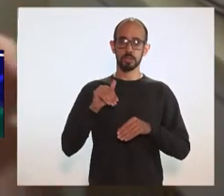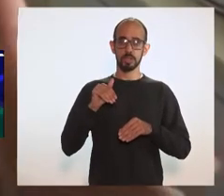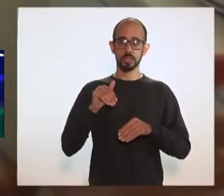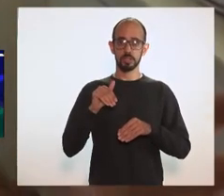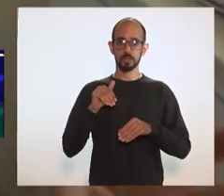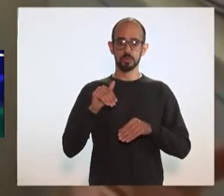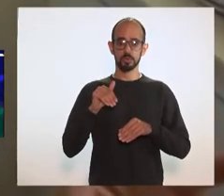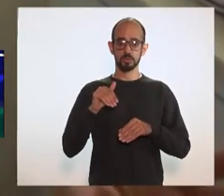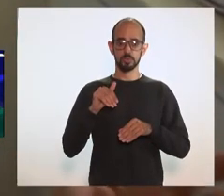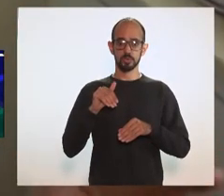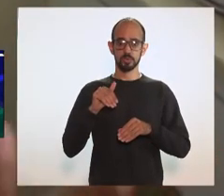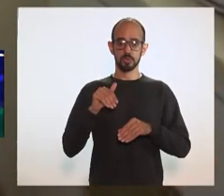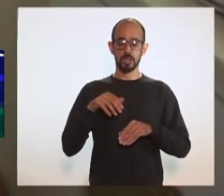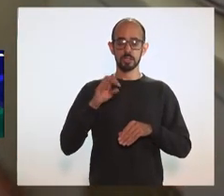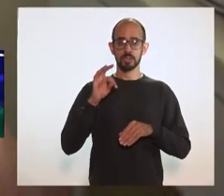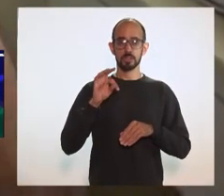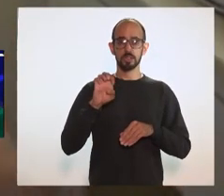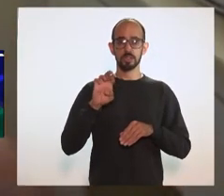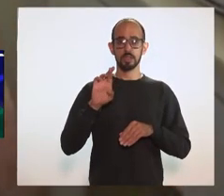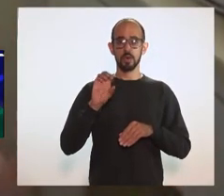teorias keynesianas.